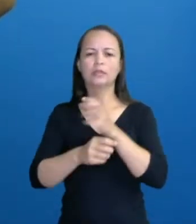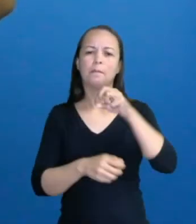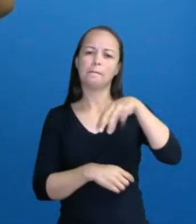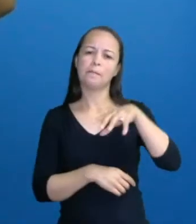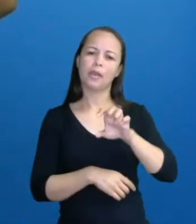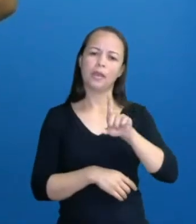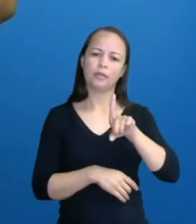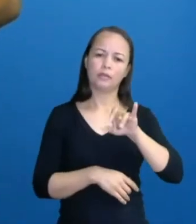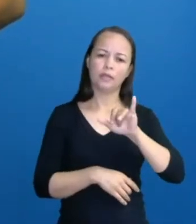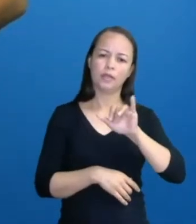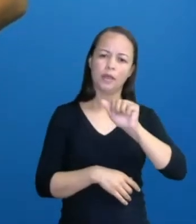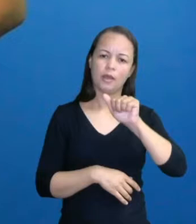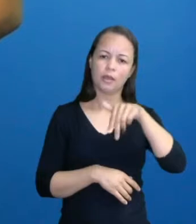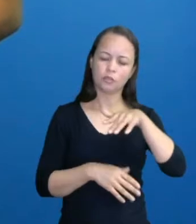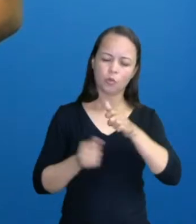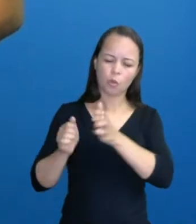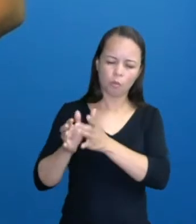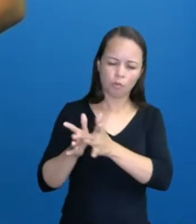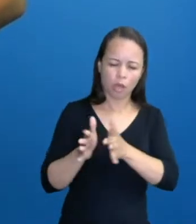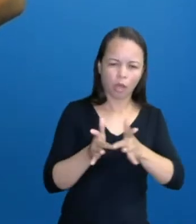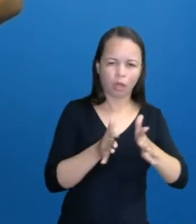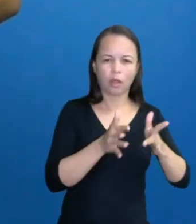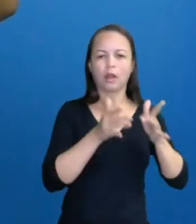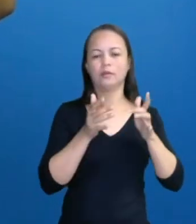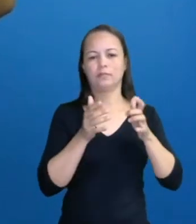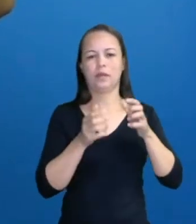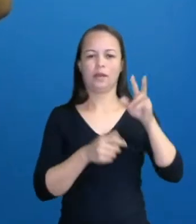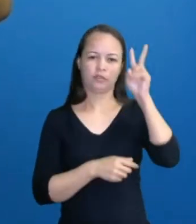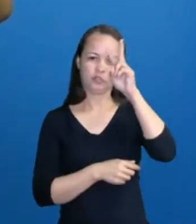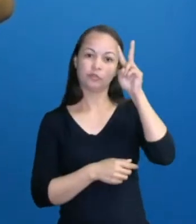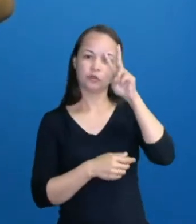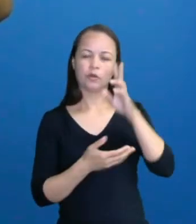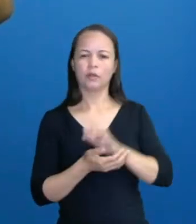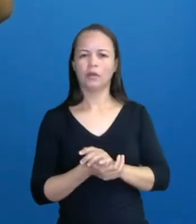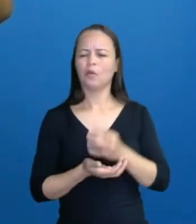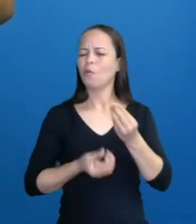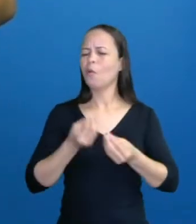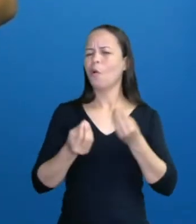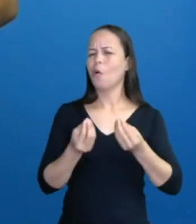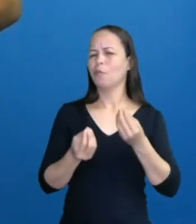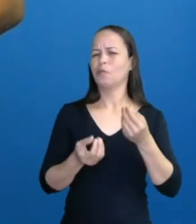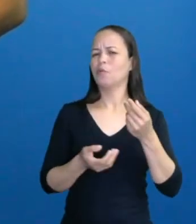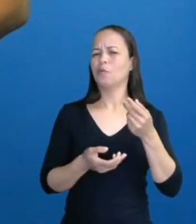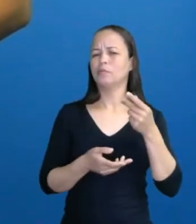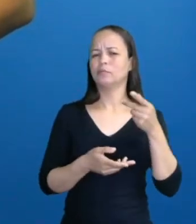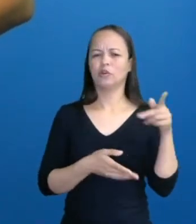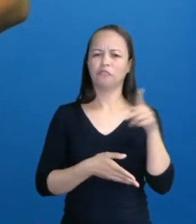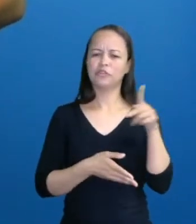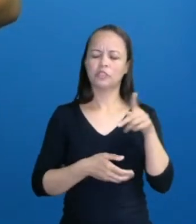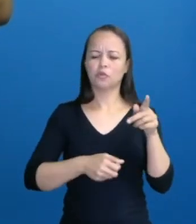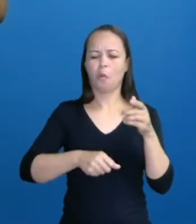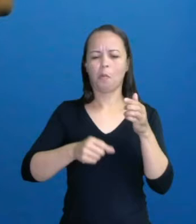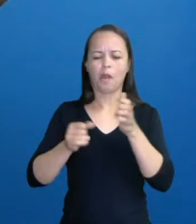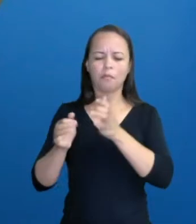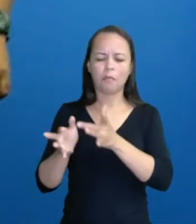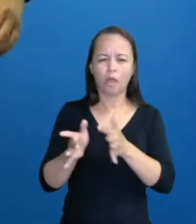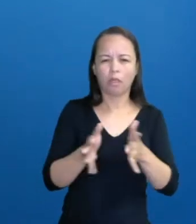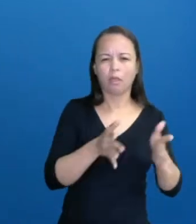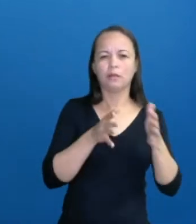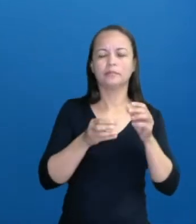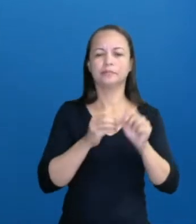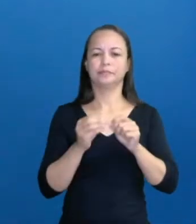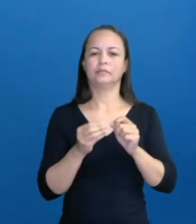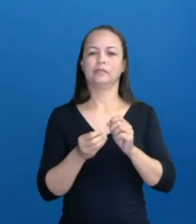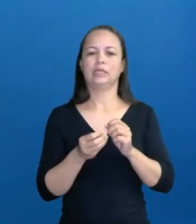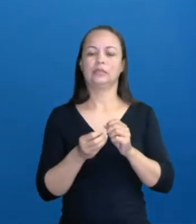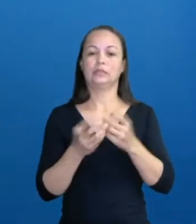mediano, de um período mediano para a história. Como assim, professor, mediano? Bem, mediano por conta de que